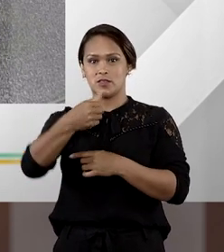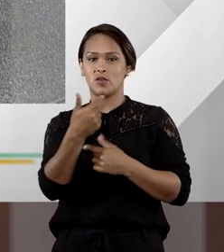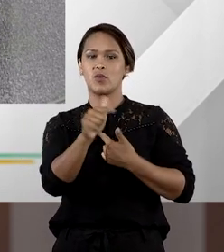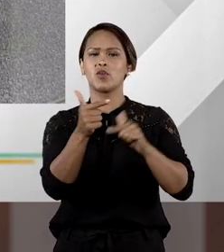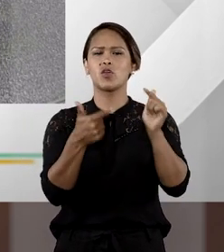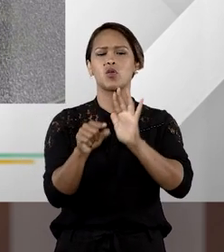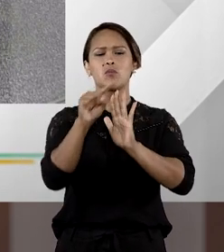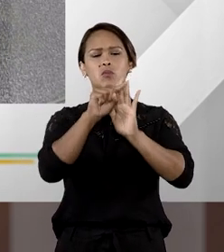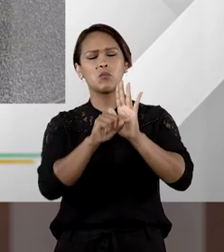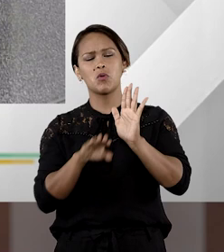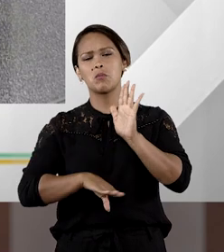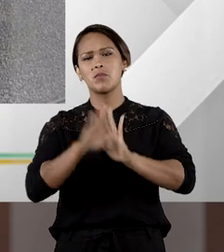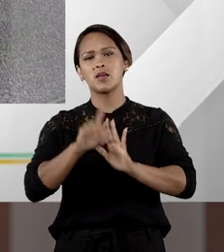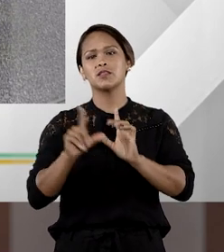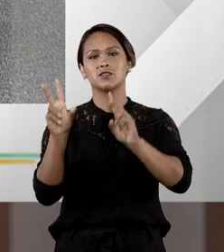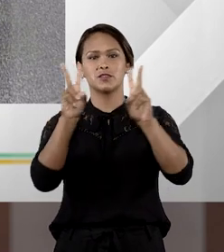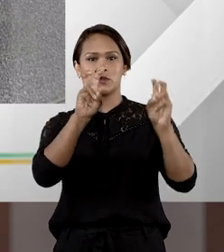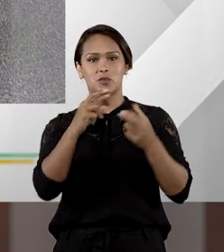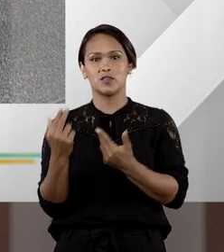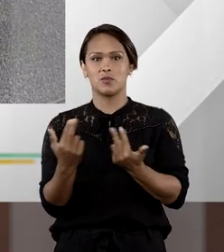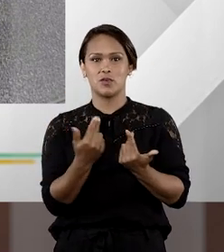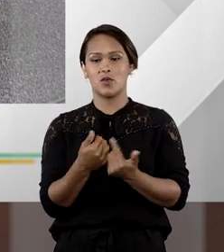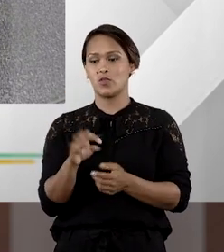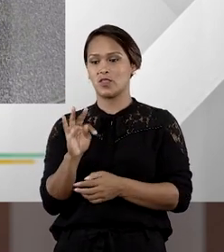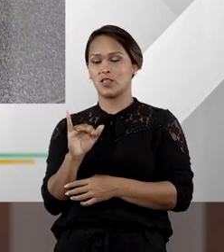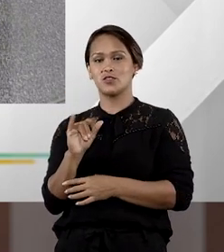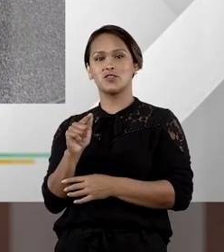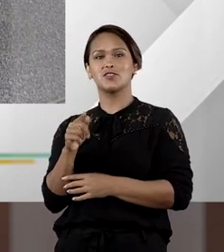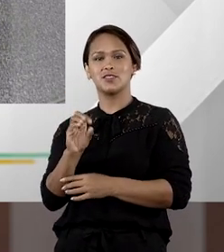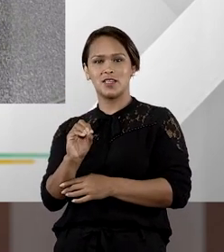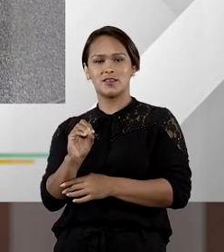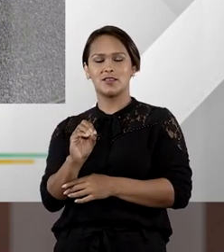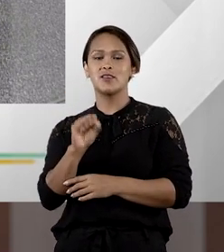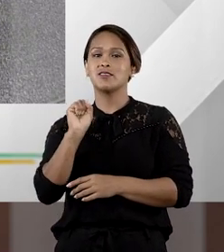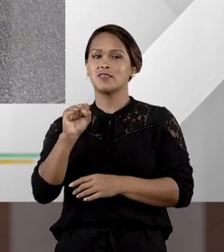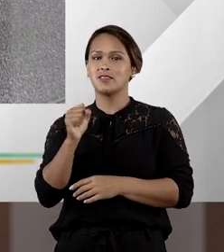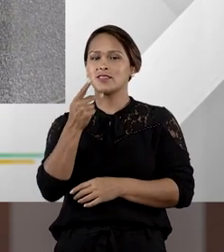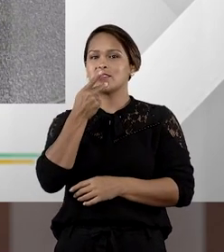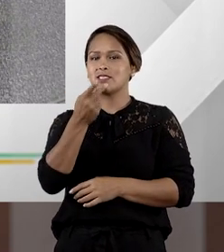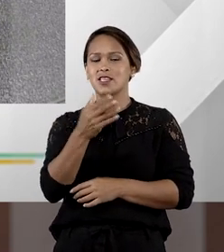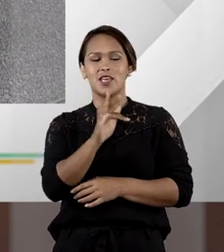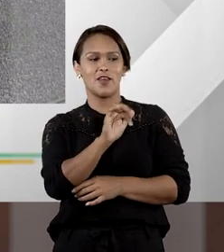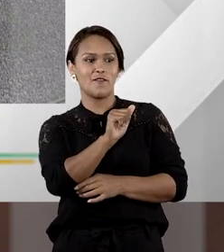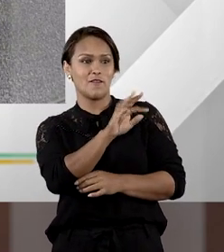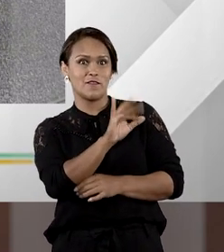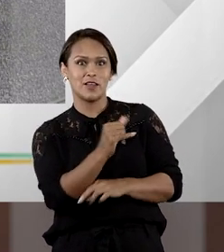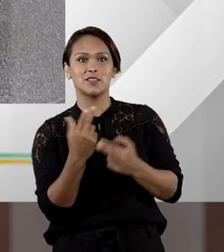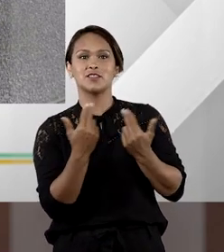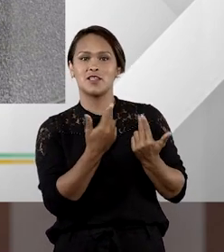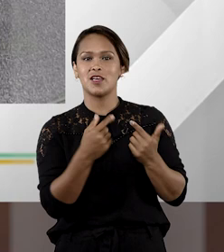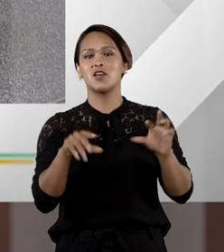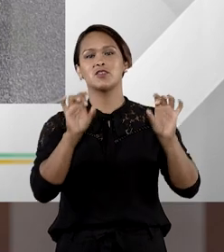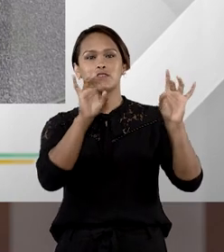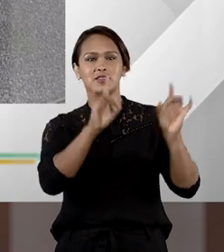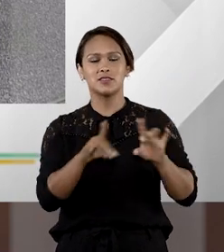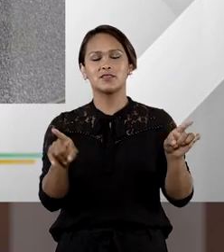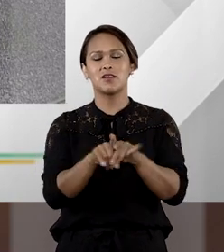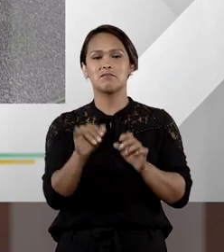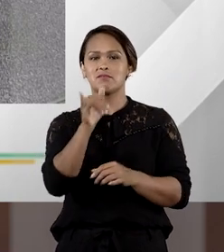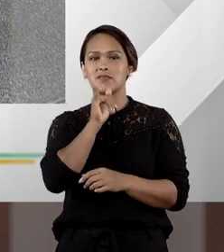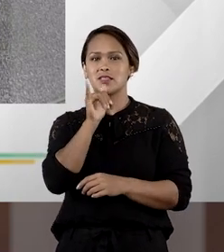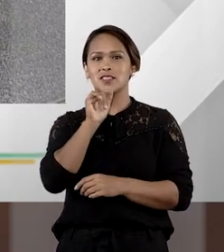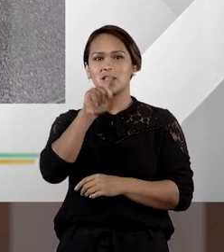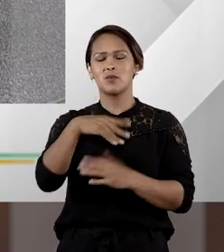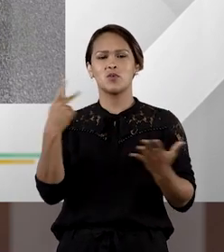e outros pontos mais sobre a temática. Não é isso, Tiago Gomide? Exatamente, Fátima. Inclusive, eu já destaco como